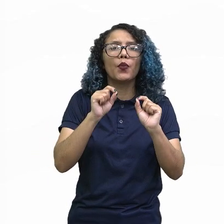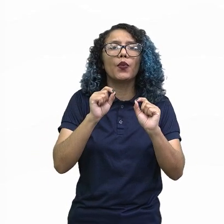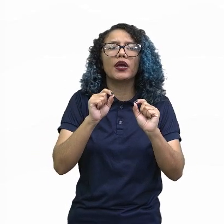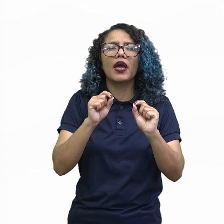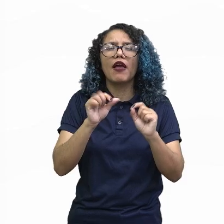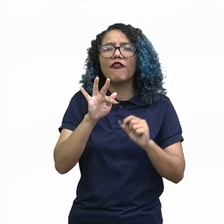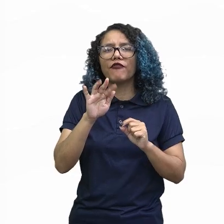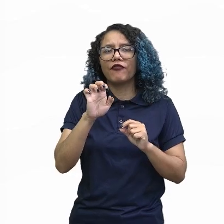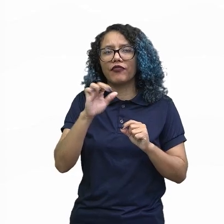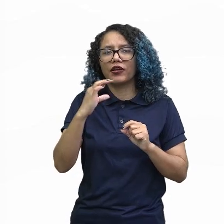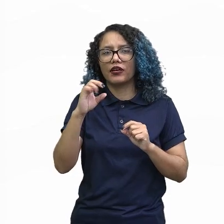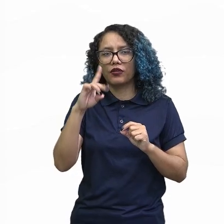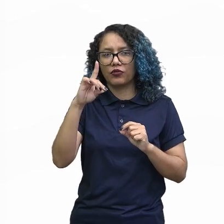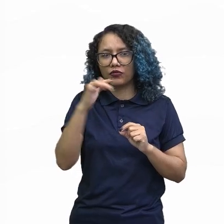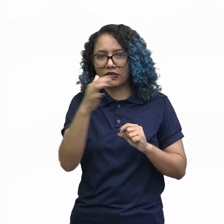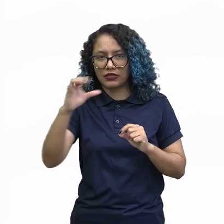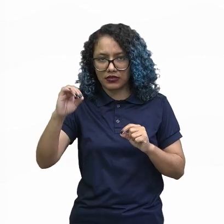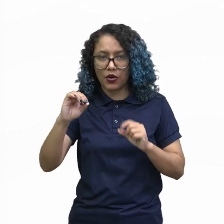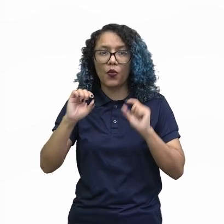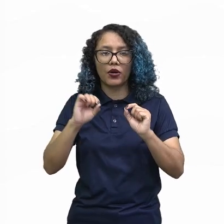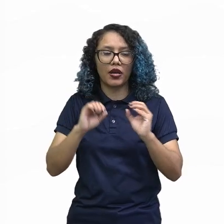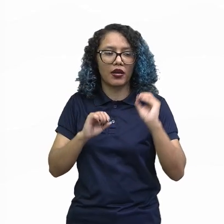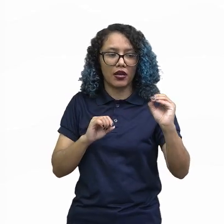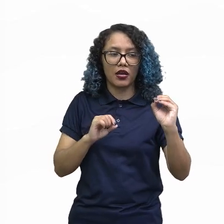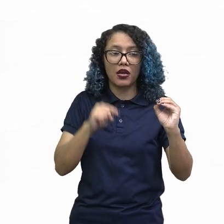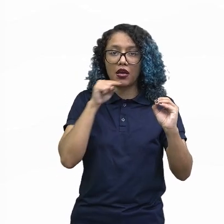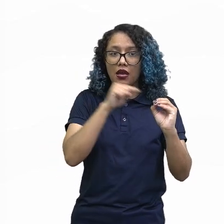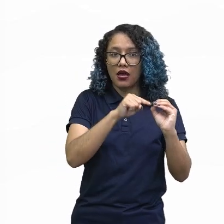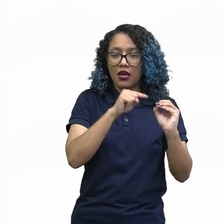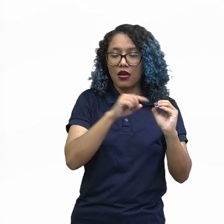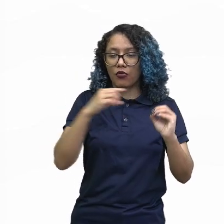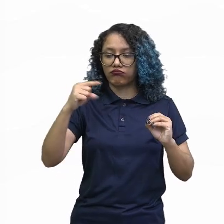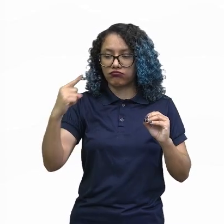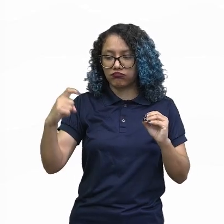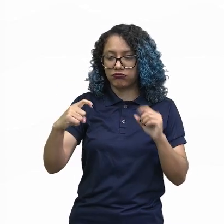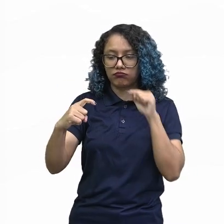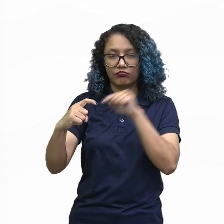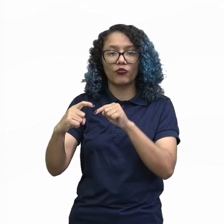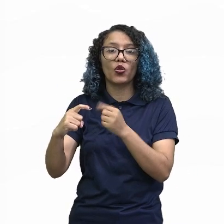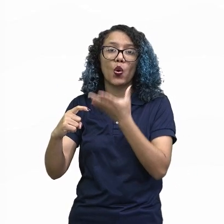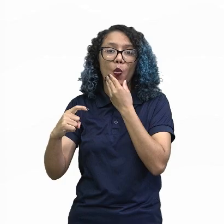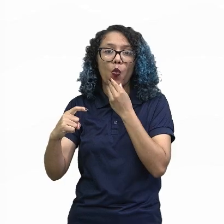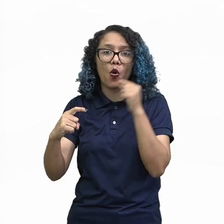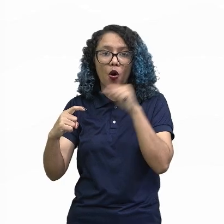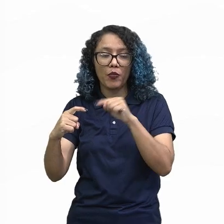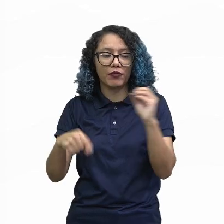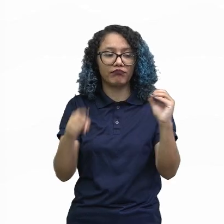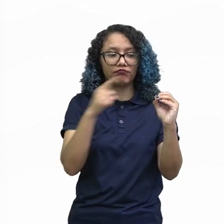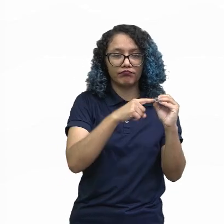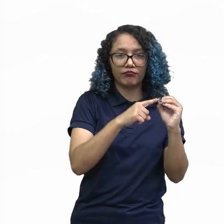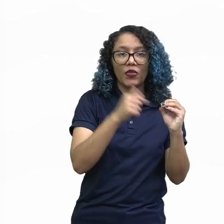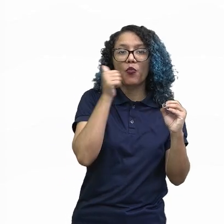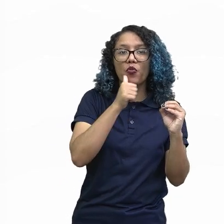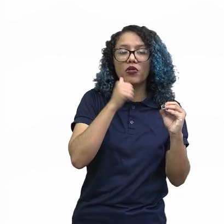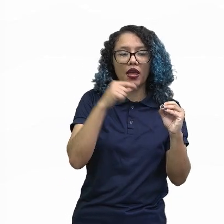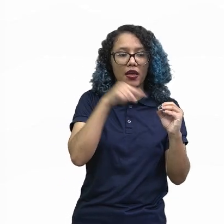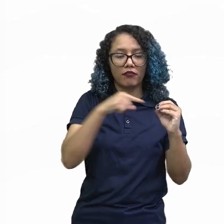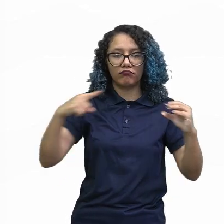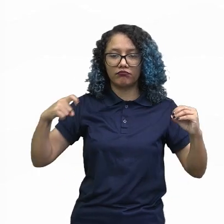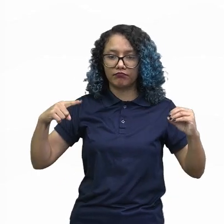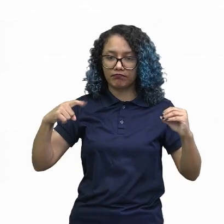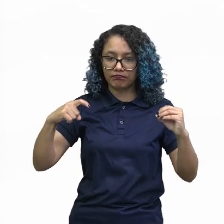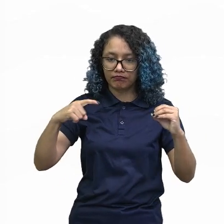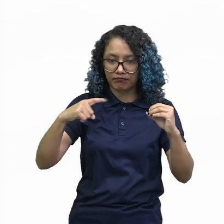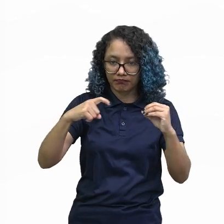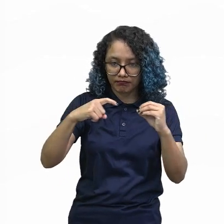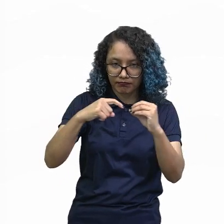para relembrar, gente, a fecundação é aquele momento onde acontece o encontro dos gametas, né? O gameta masculino, que é o espermatozoide, e